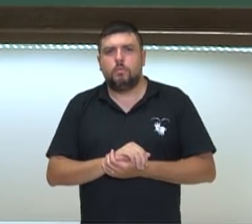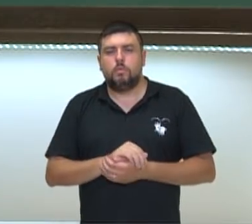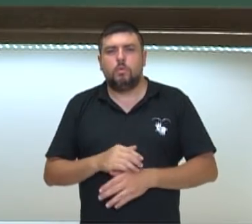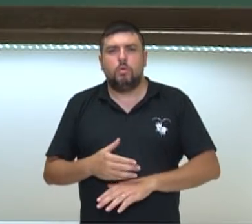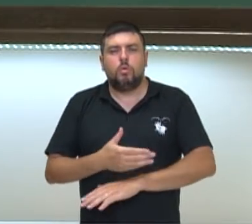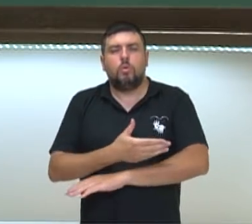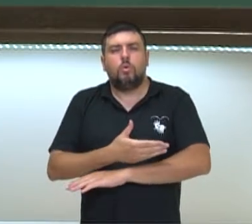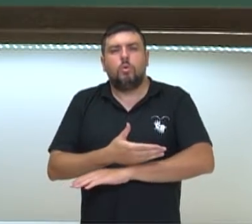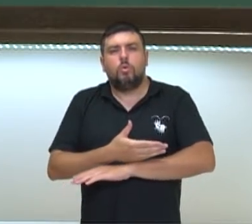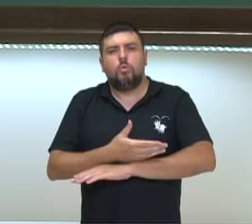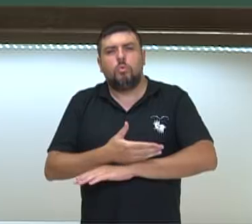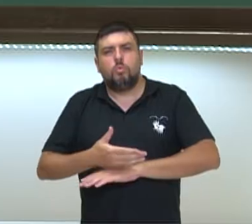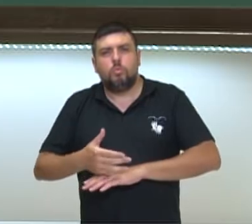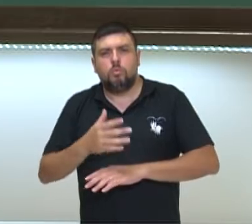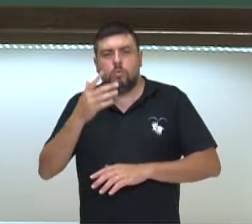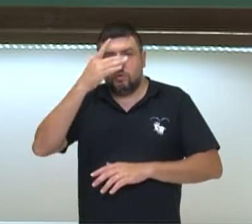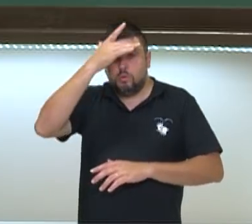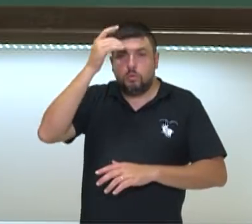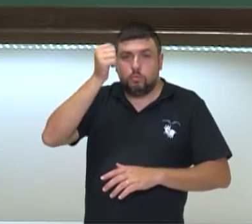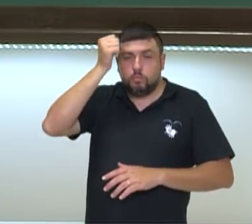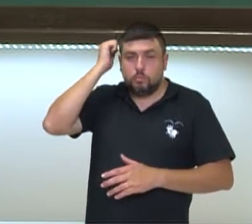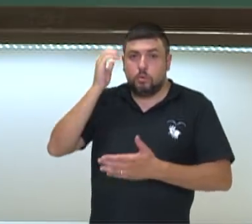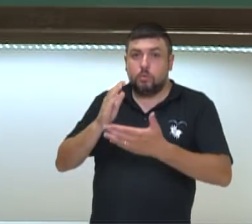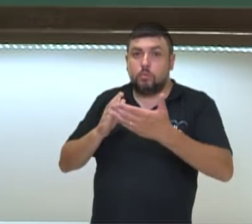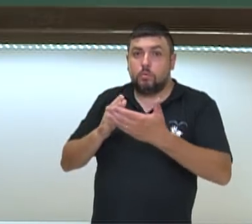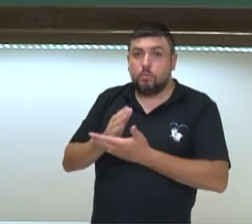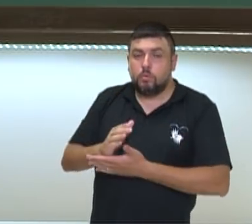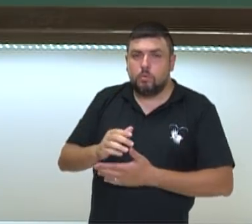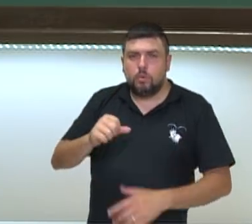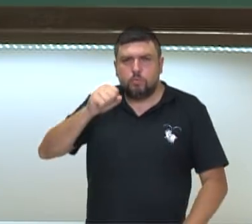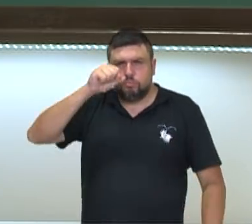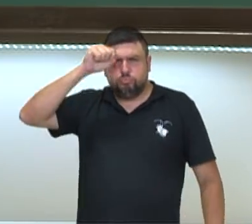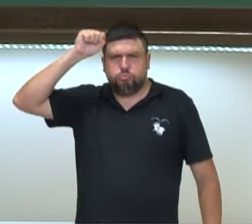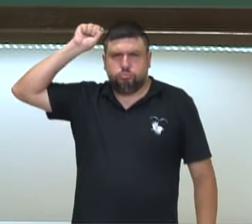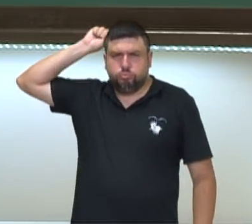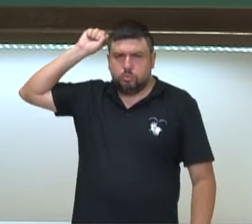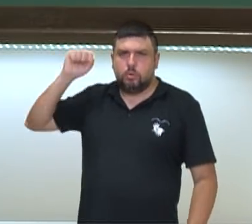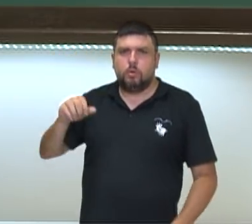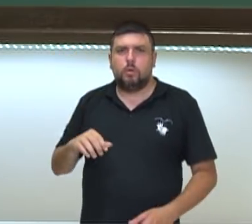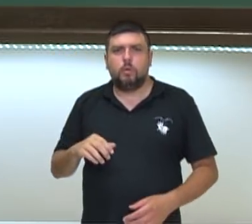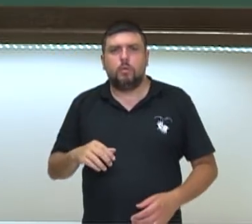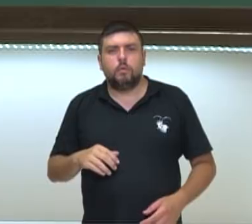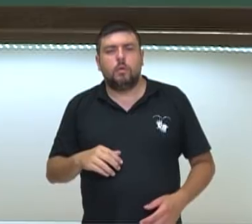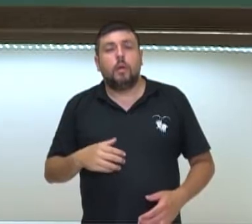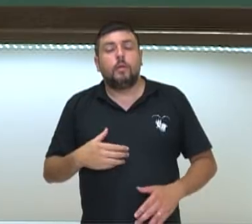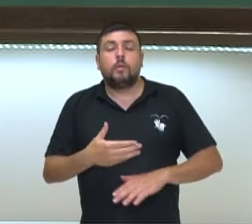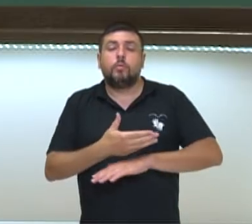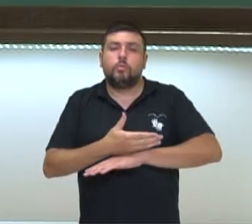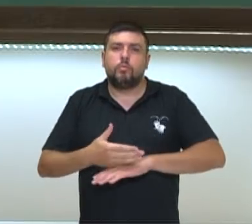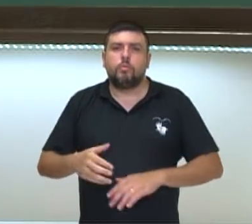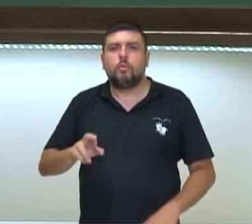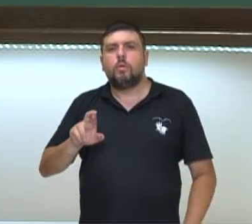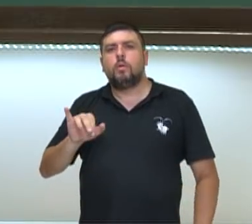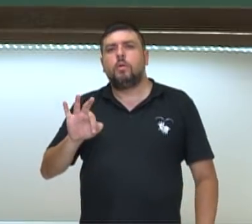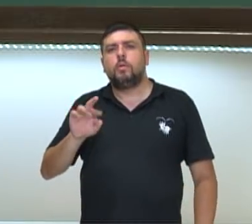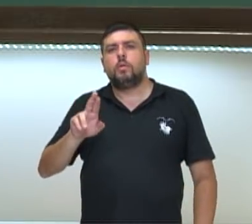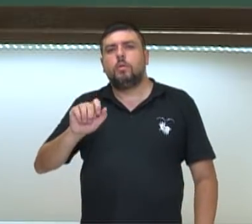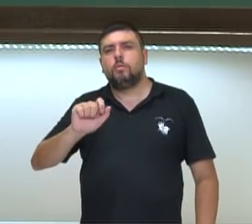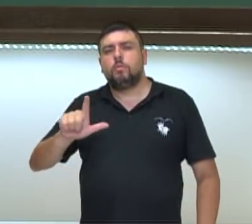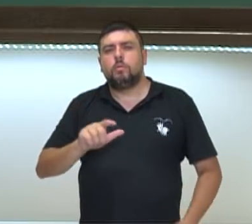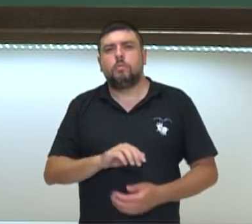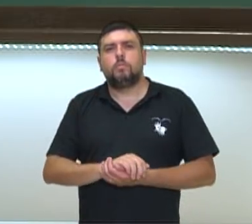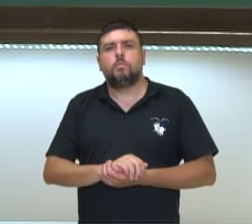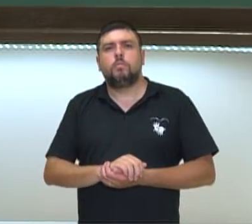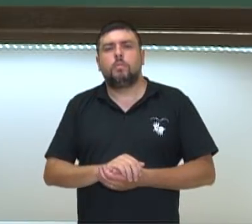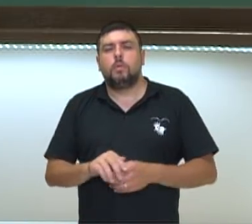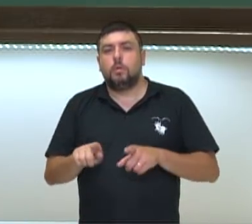cabeça quando alguém passa no vestibular. Acabou virando um ritual. No Oriente tem muitos rituais que são ligados à